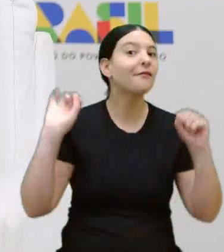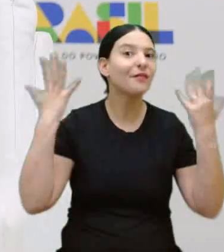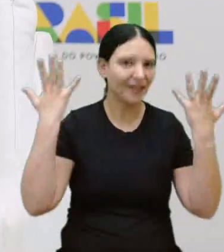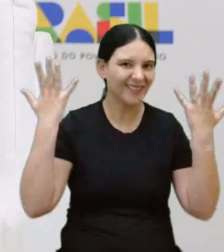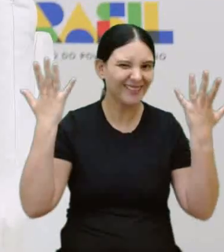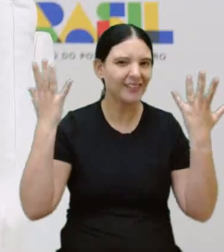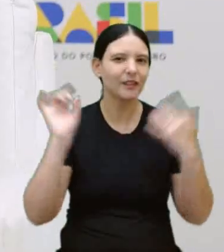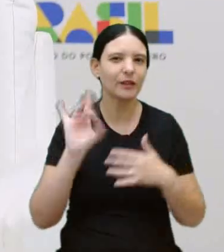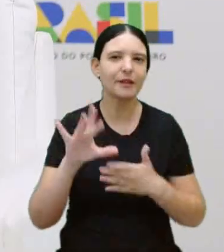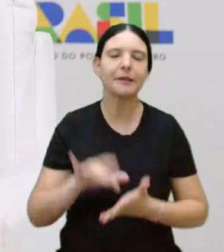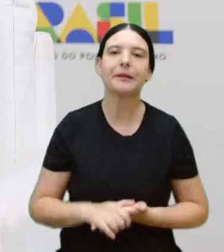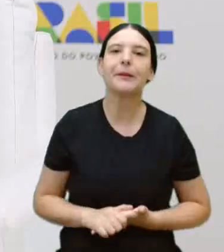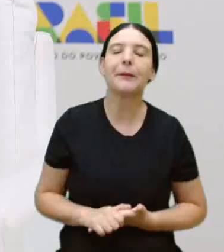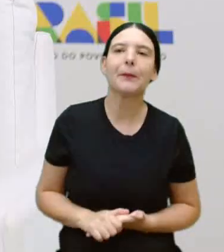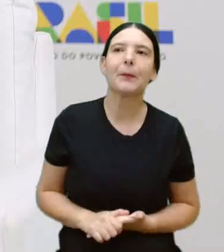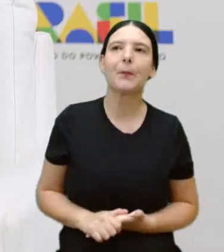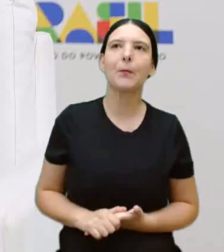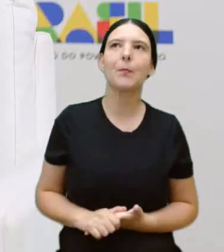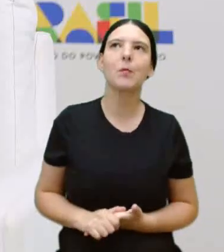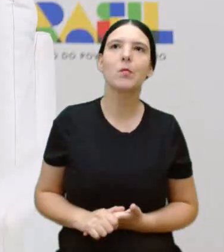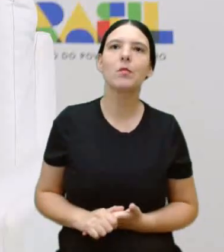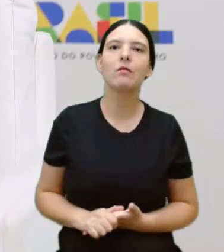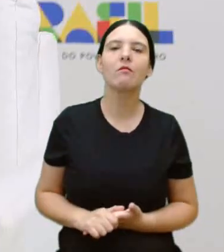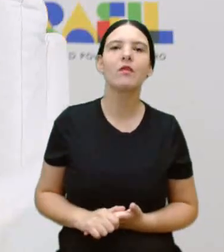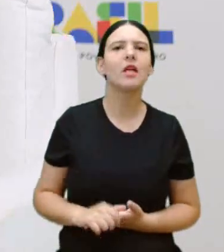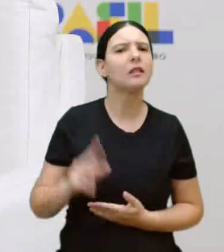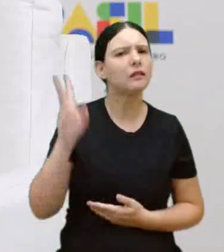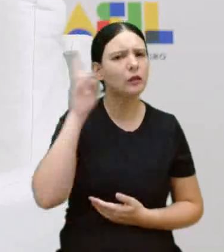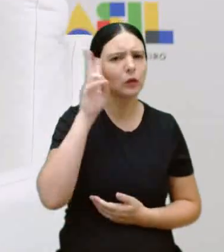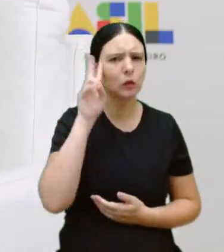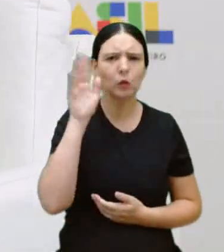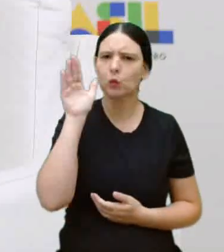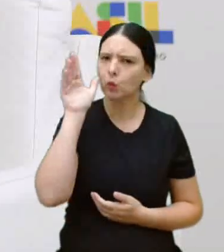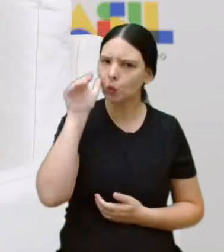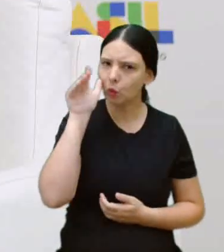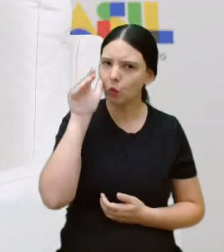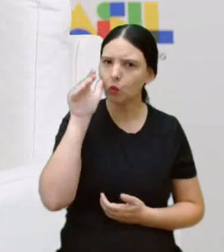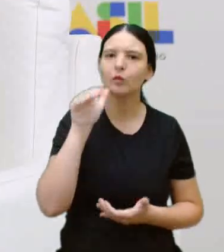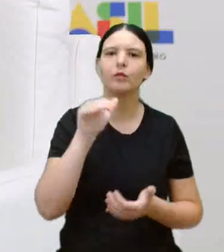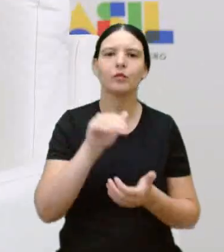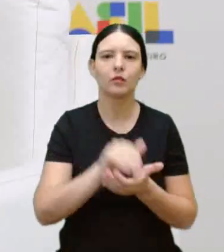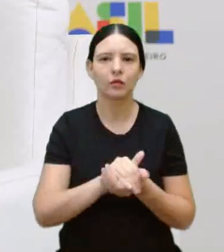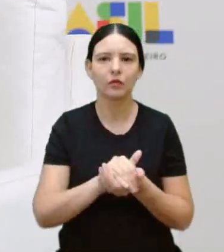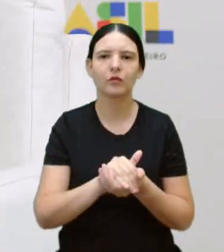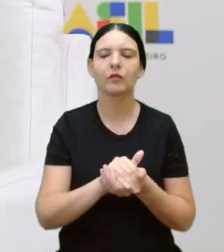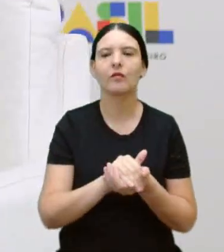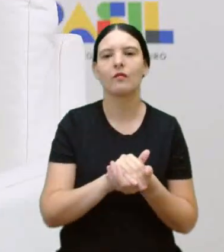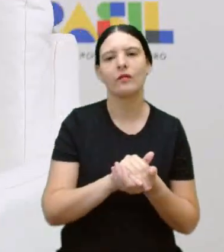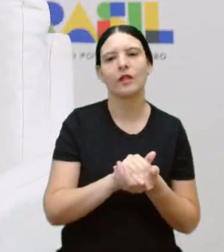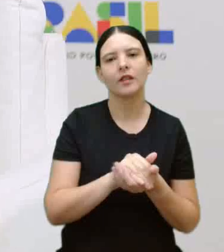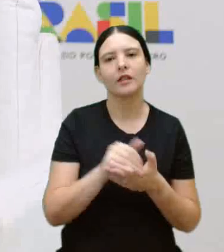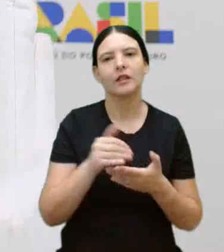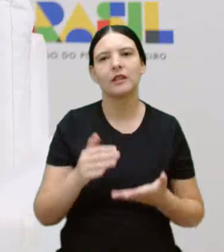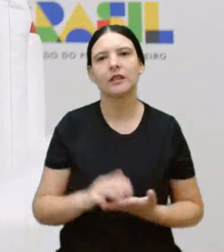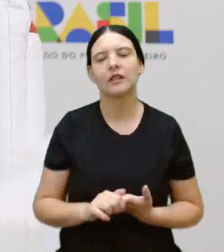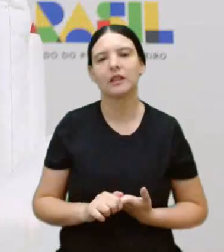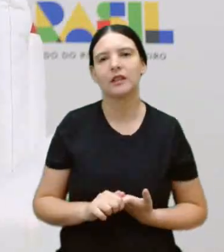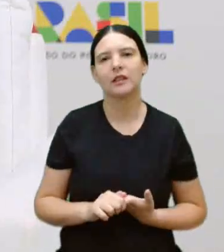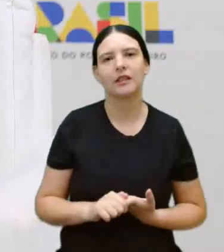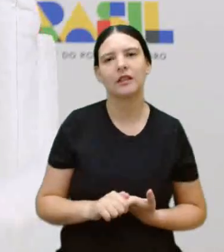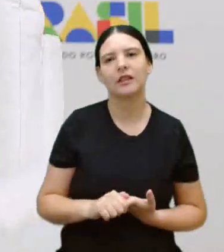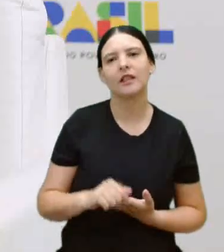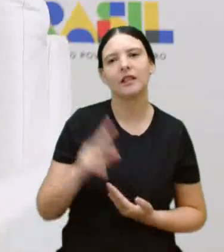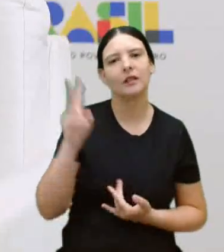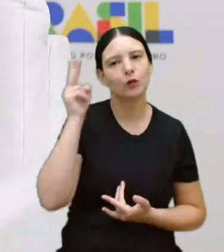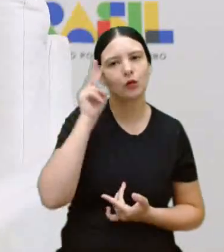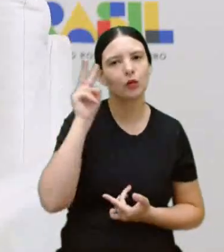celebração. E histórias curiosas de casamento, talvez seja uma história, não